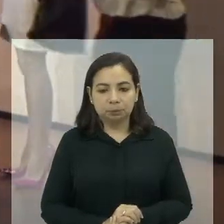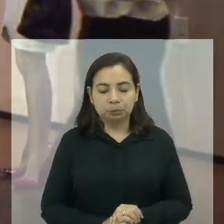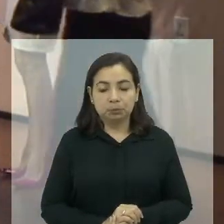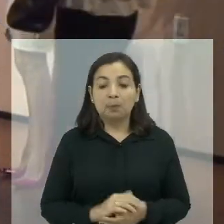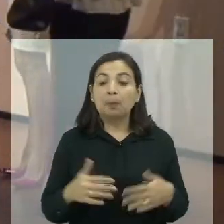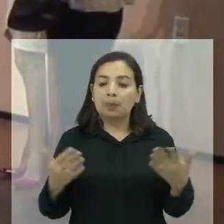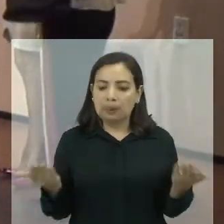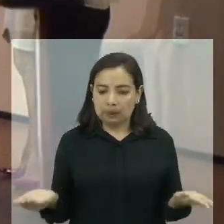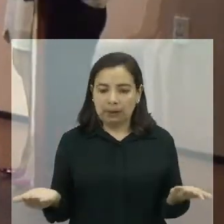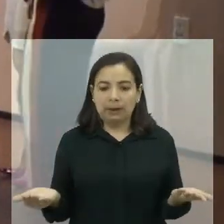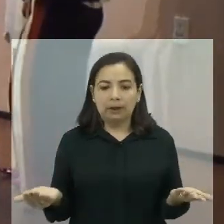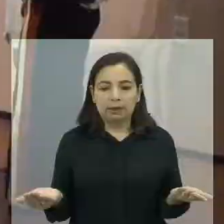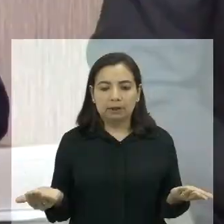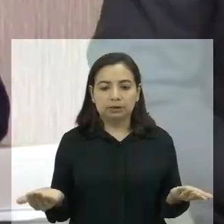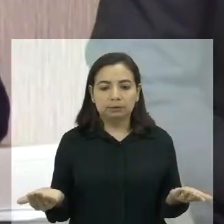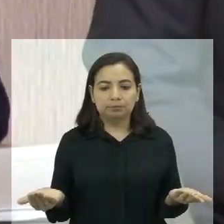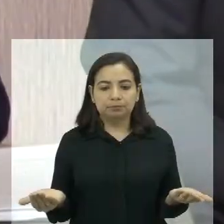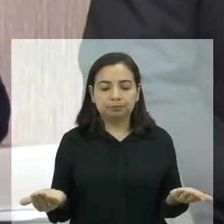Bom,